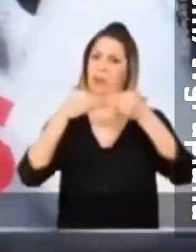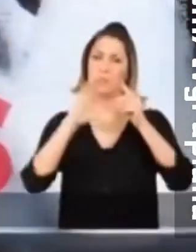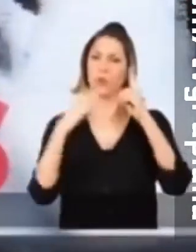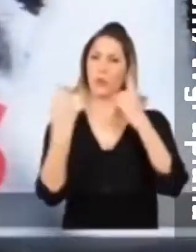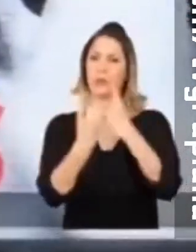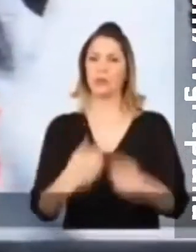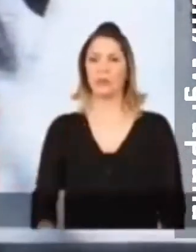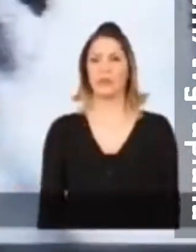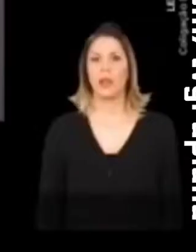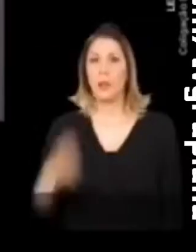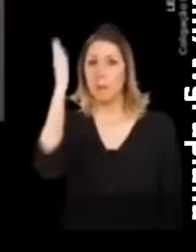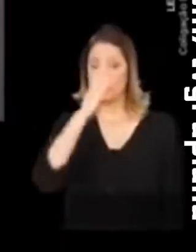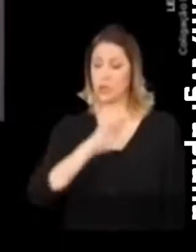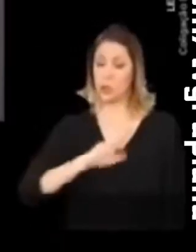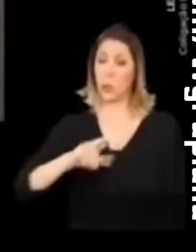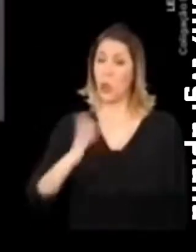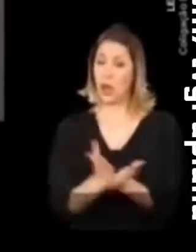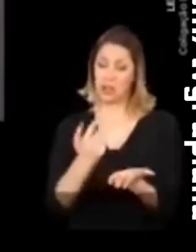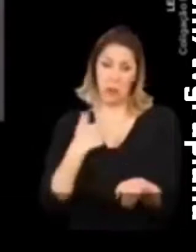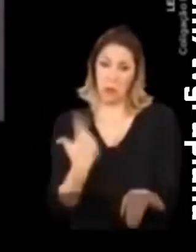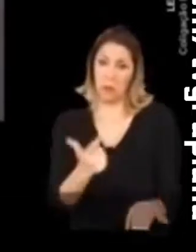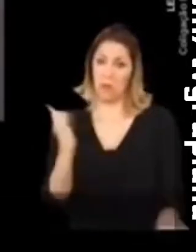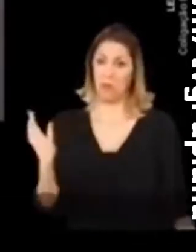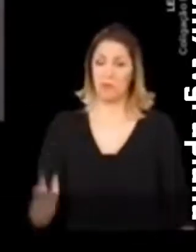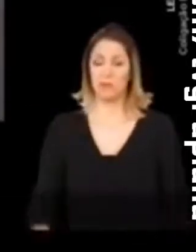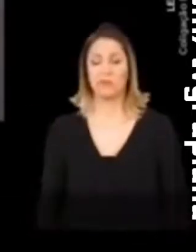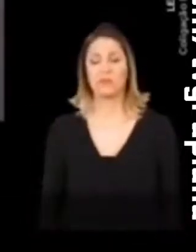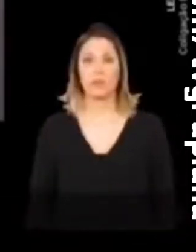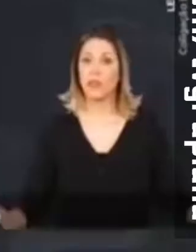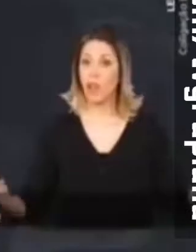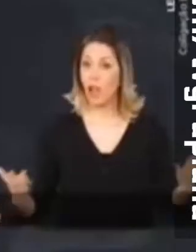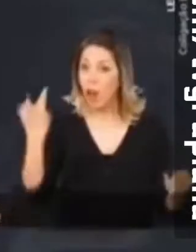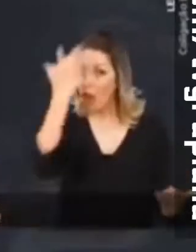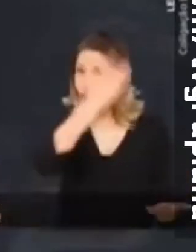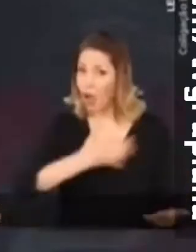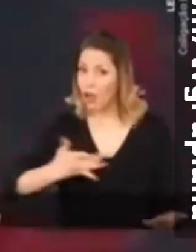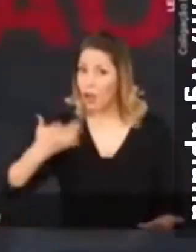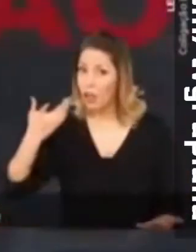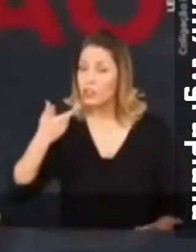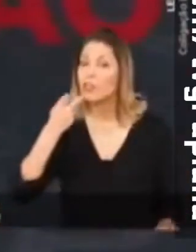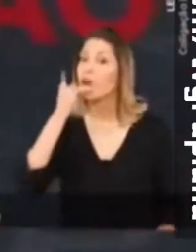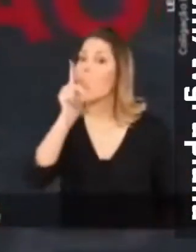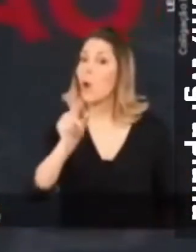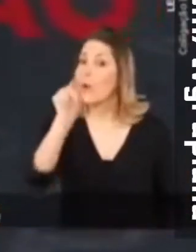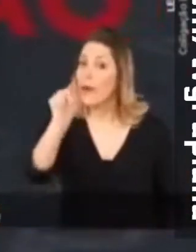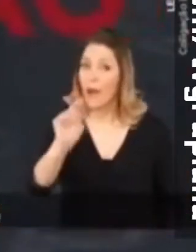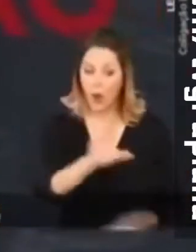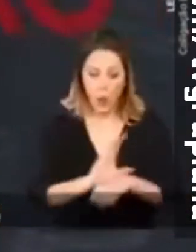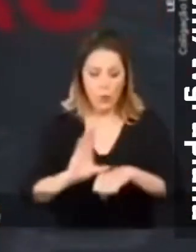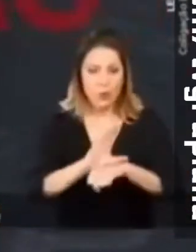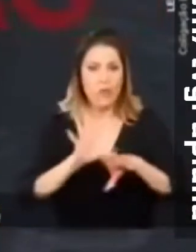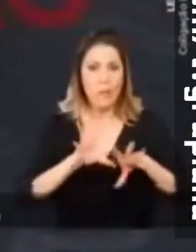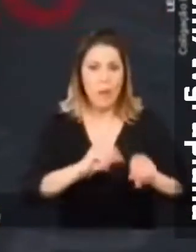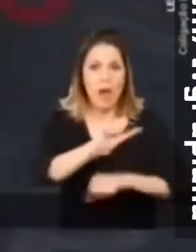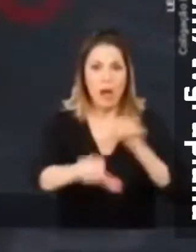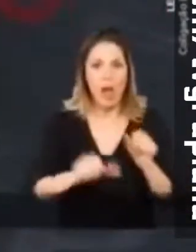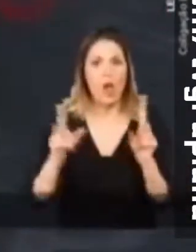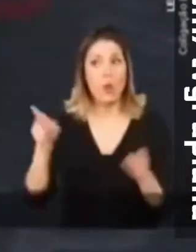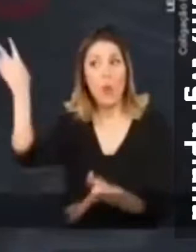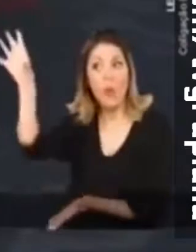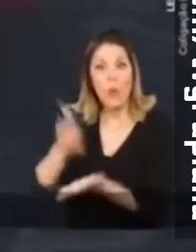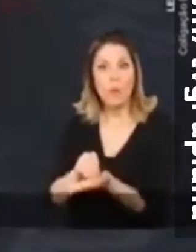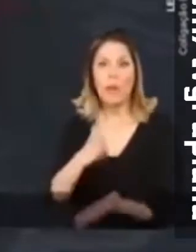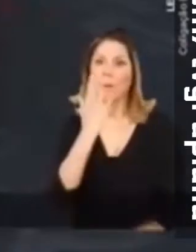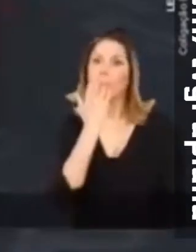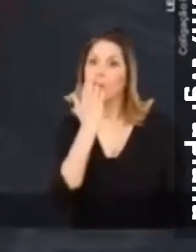a missas e cultos. Brasileiros que não são cristãos, como eu, né? Agora, Haddad propõe mudar a Constituição, assim